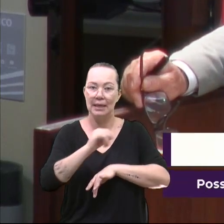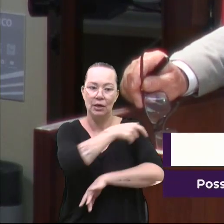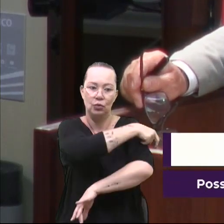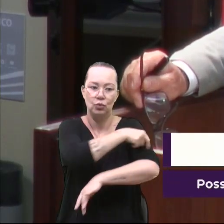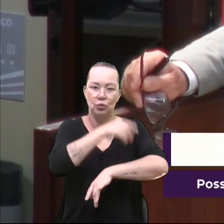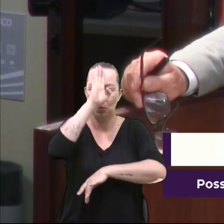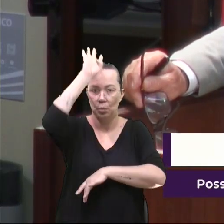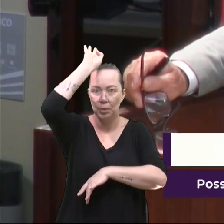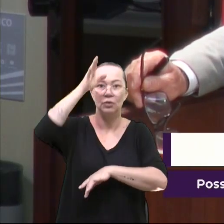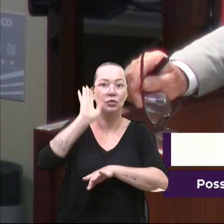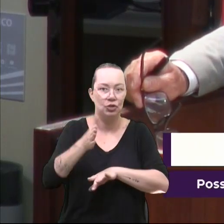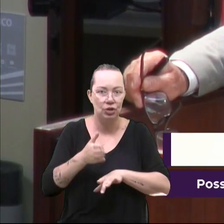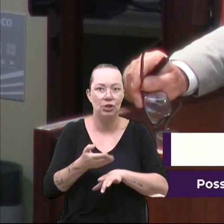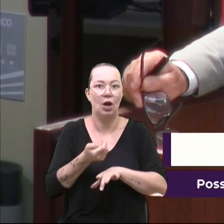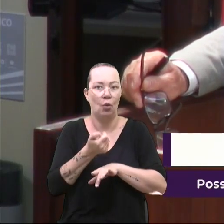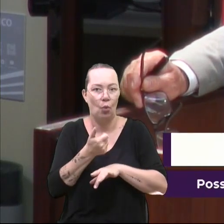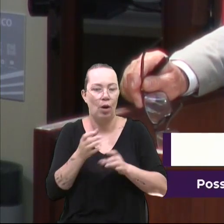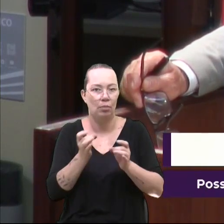encaminhado.